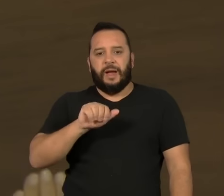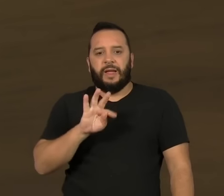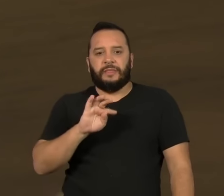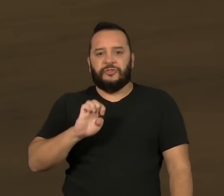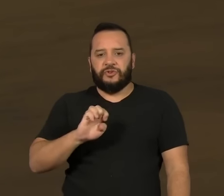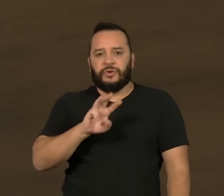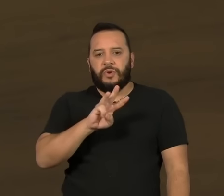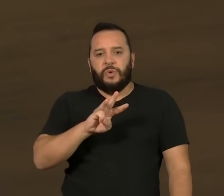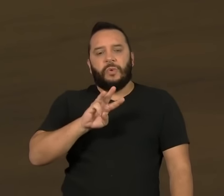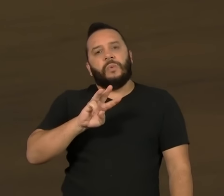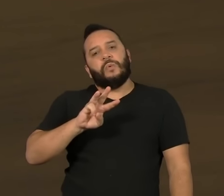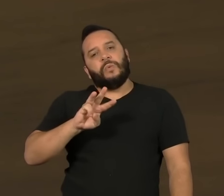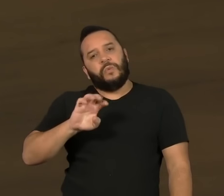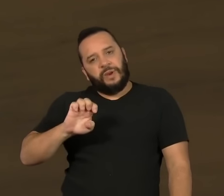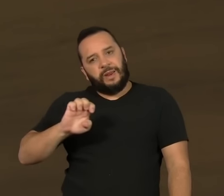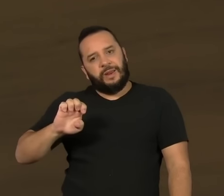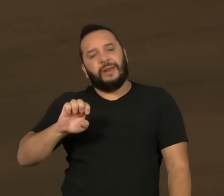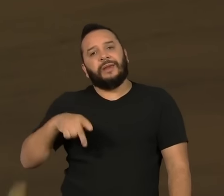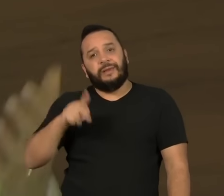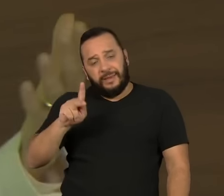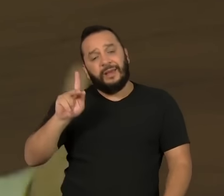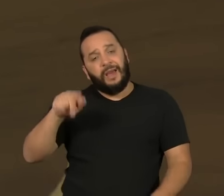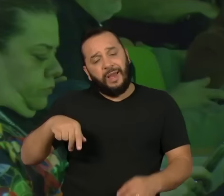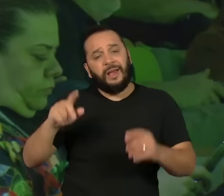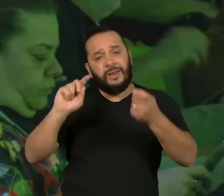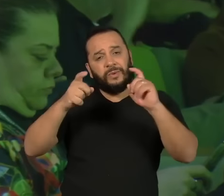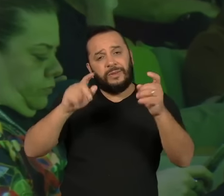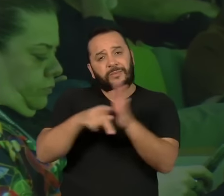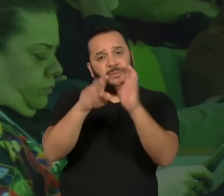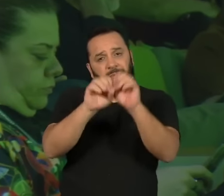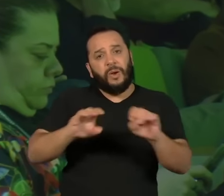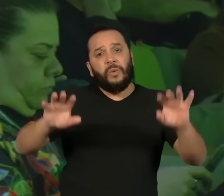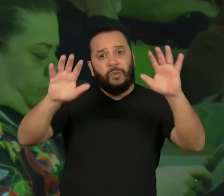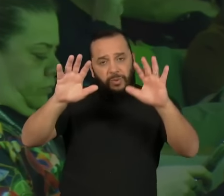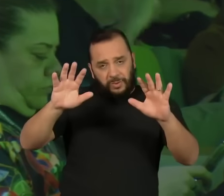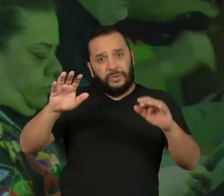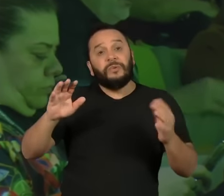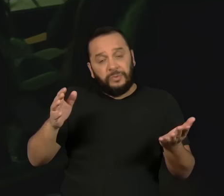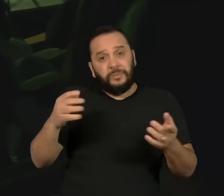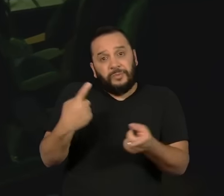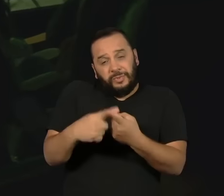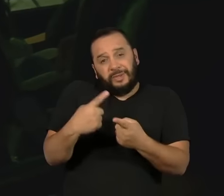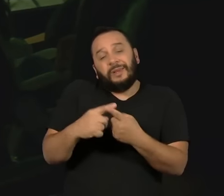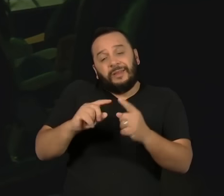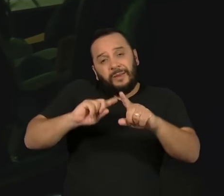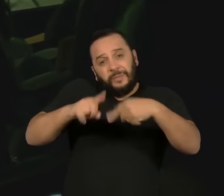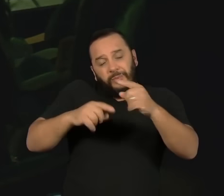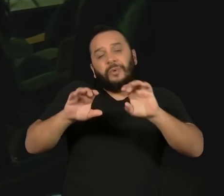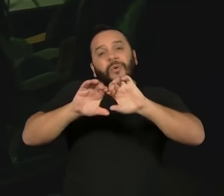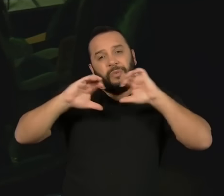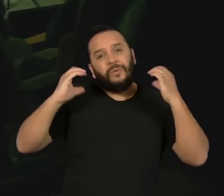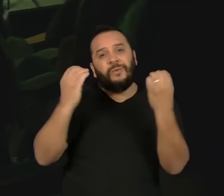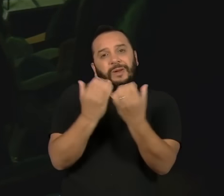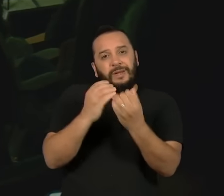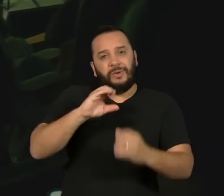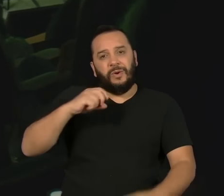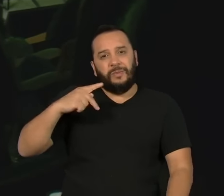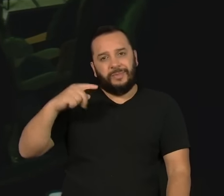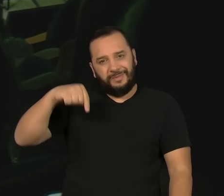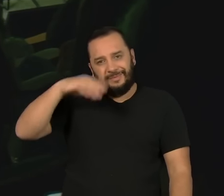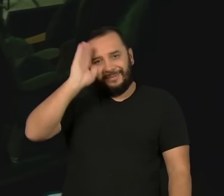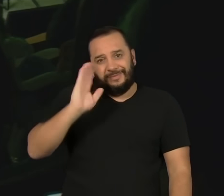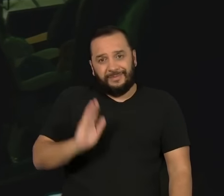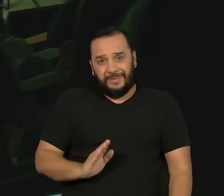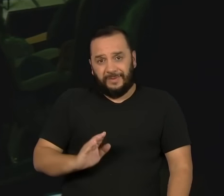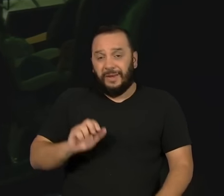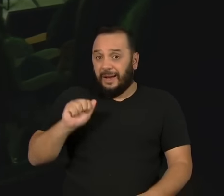desafios principais da reunião de cúpula das Nações Unidas que vai acontecer no Brasil. Ana Toni afirmou que o governo